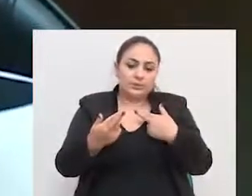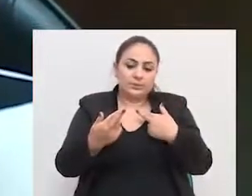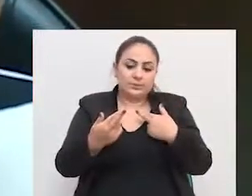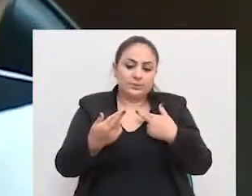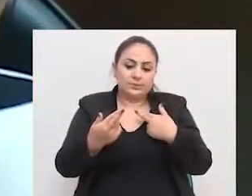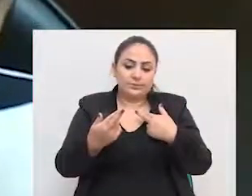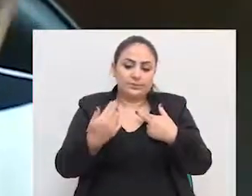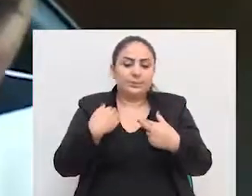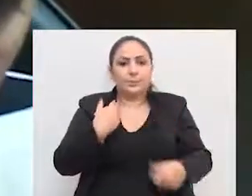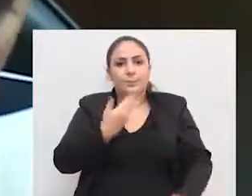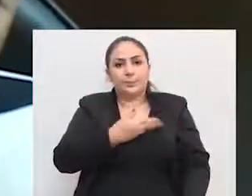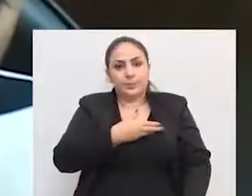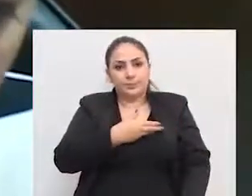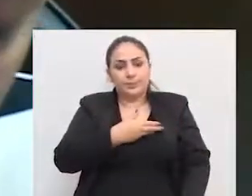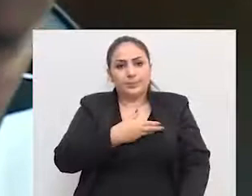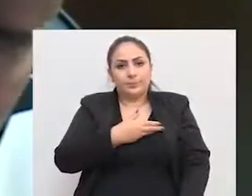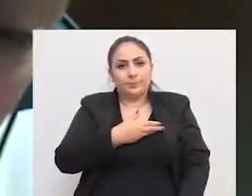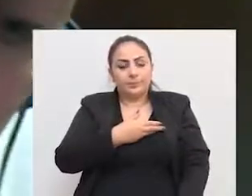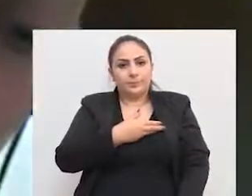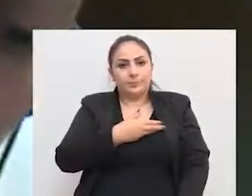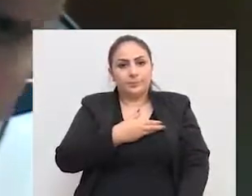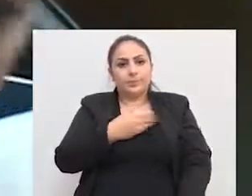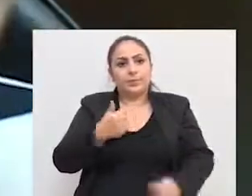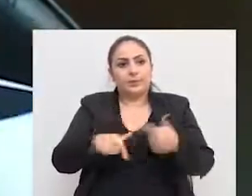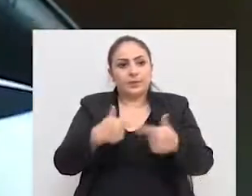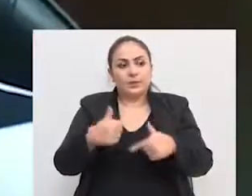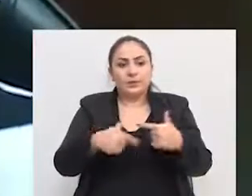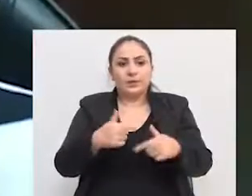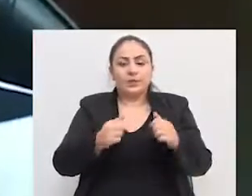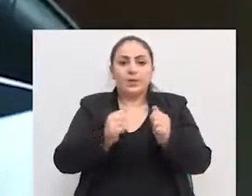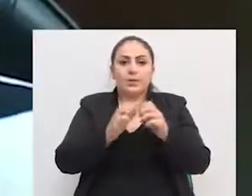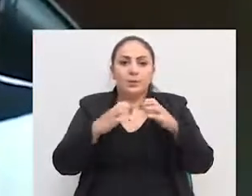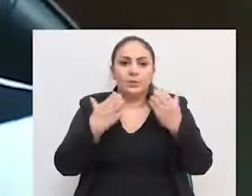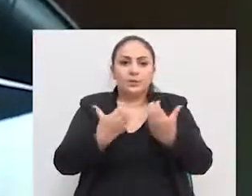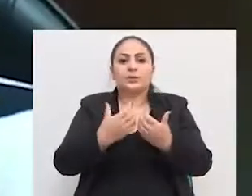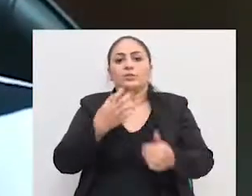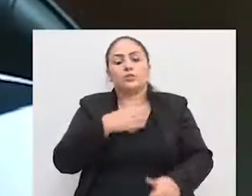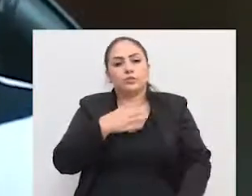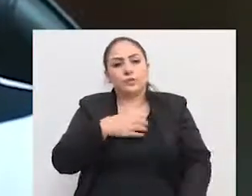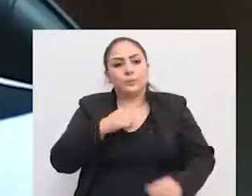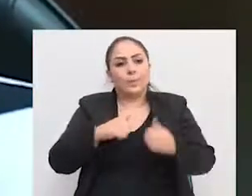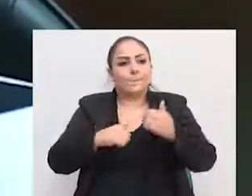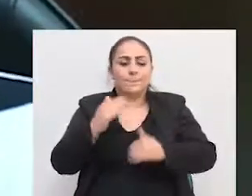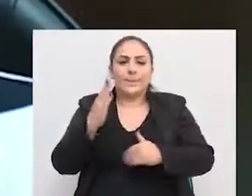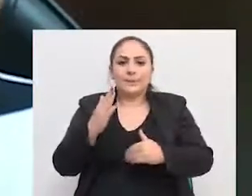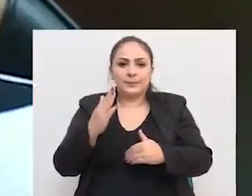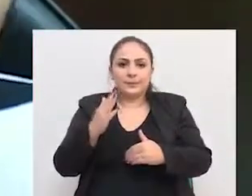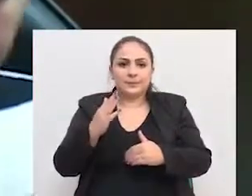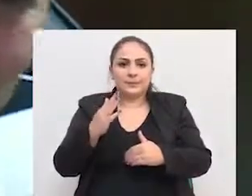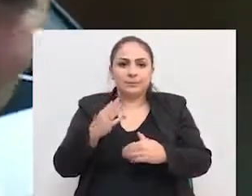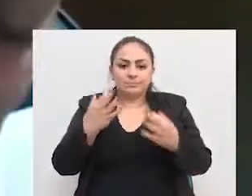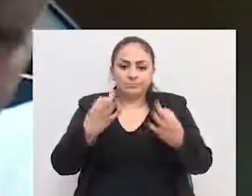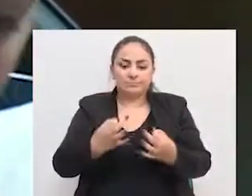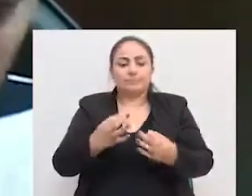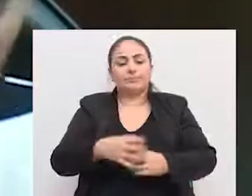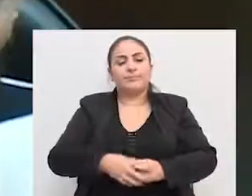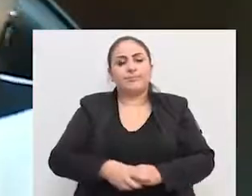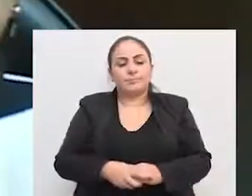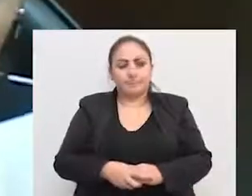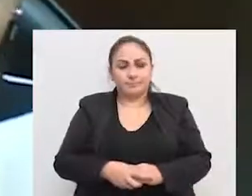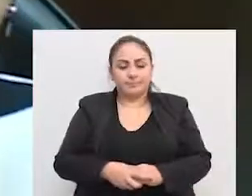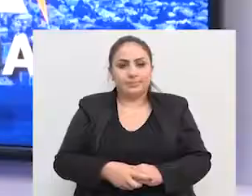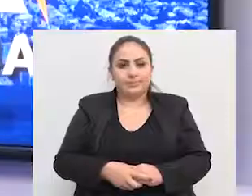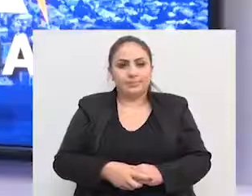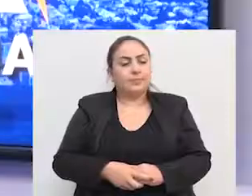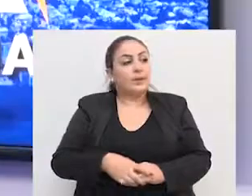para a gente trabalhar em comunidade de maneira mais eficaz,